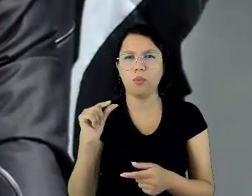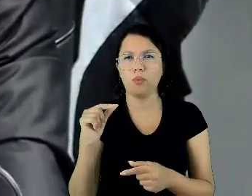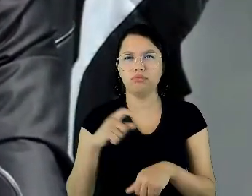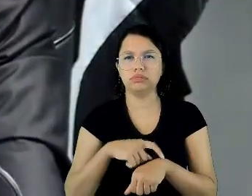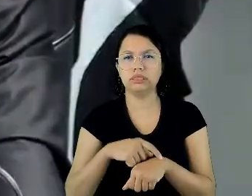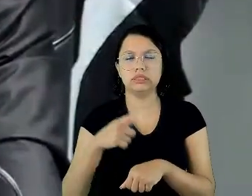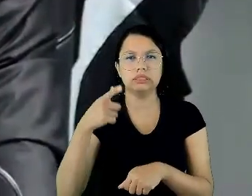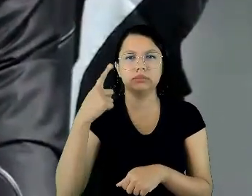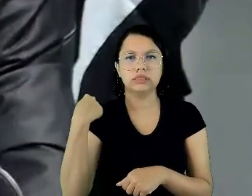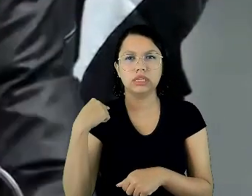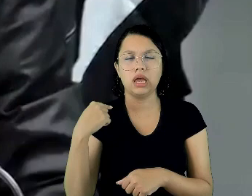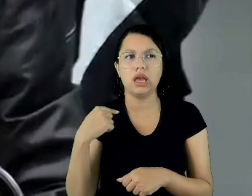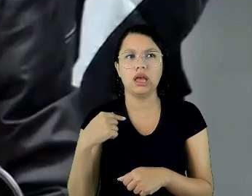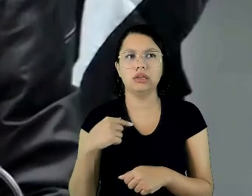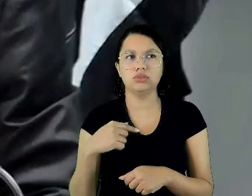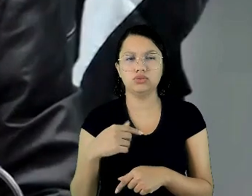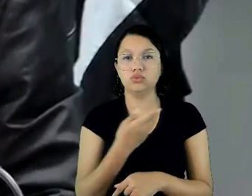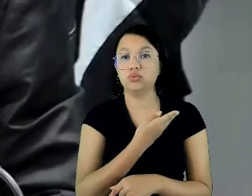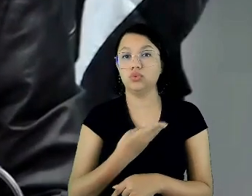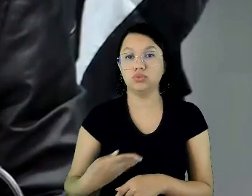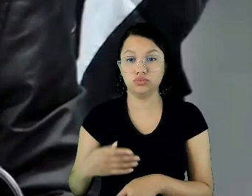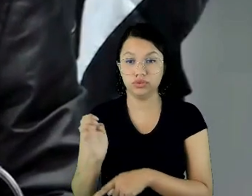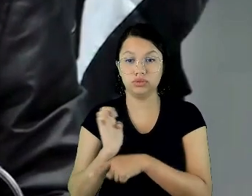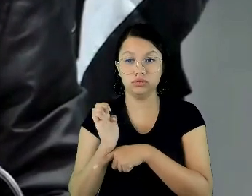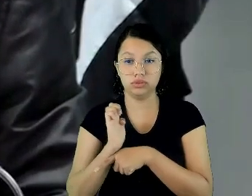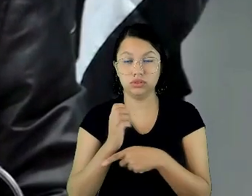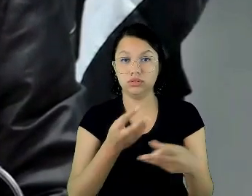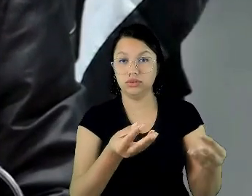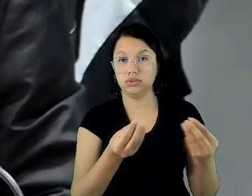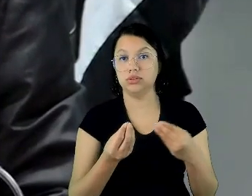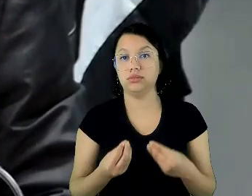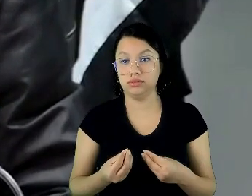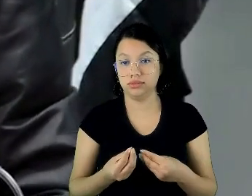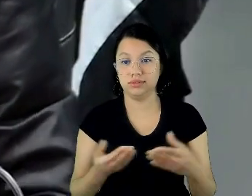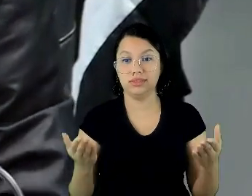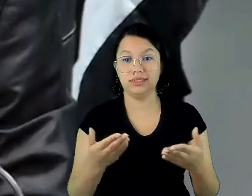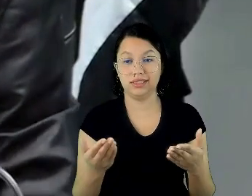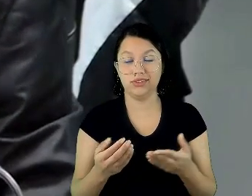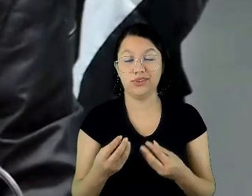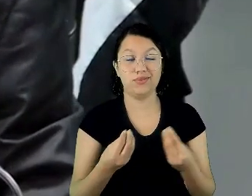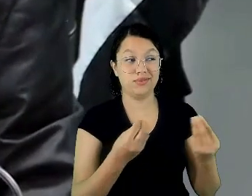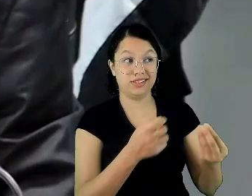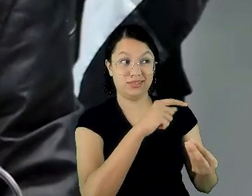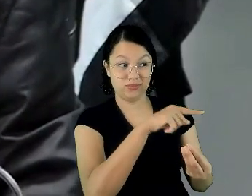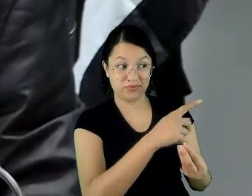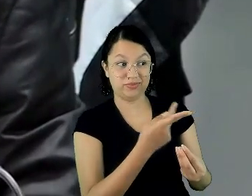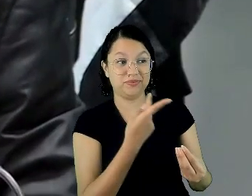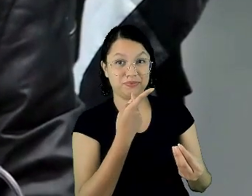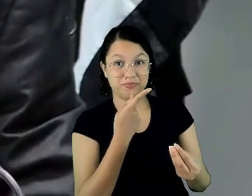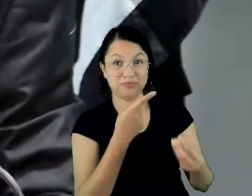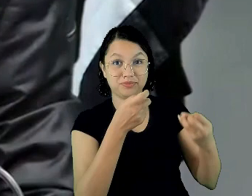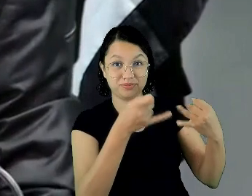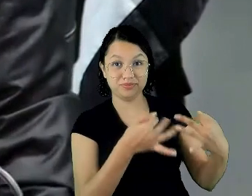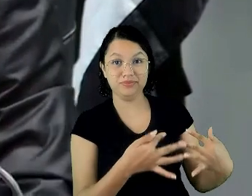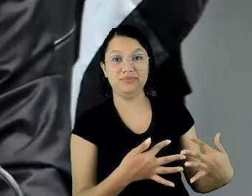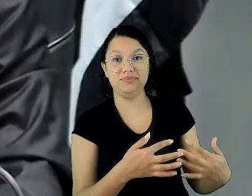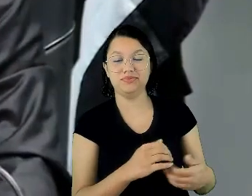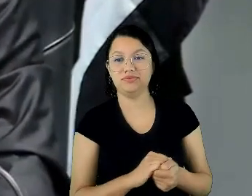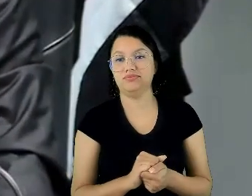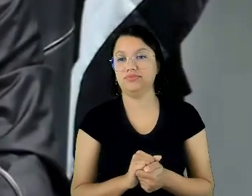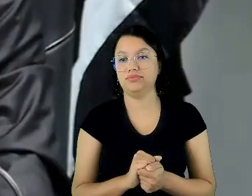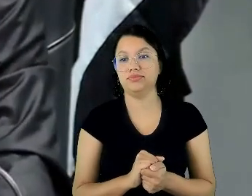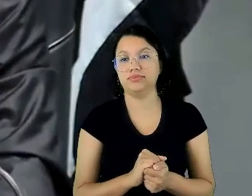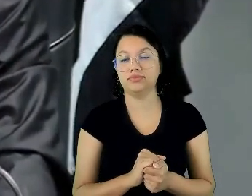vou deixar essa parte para a doutora Ana Carolina falar, um projeto de lei